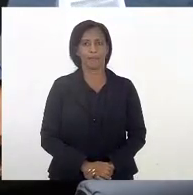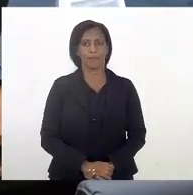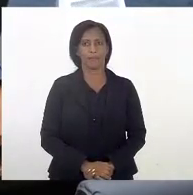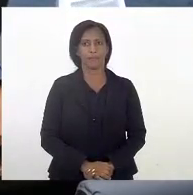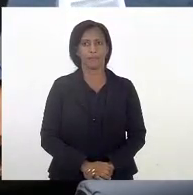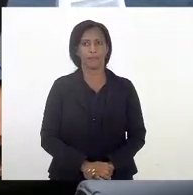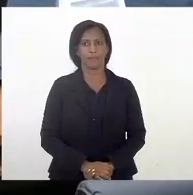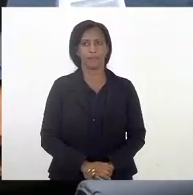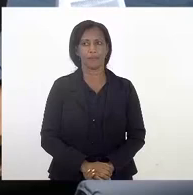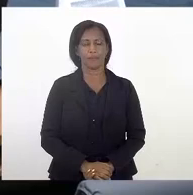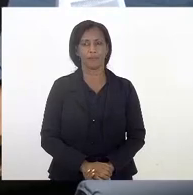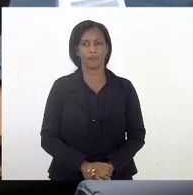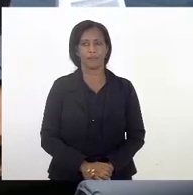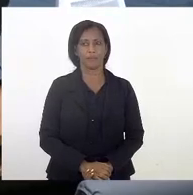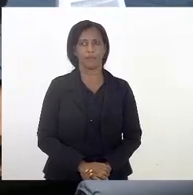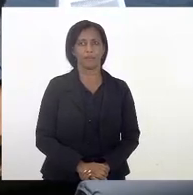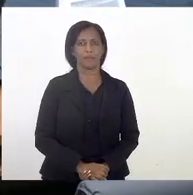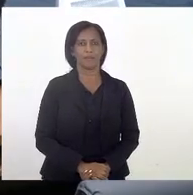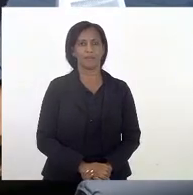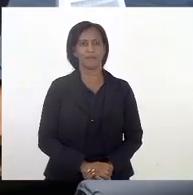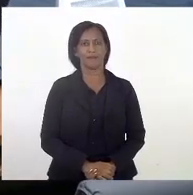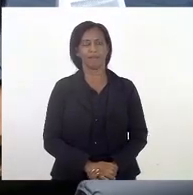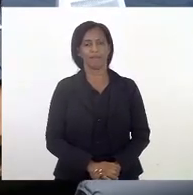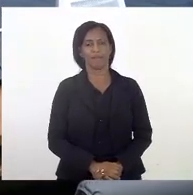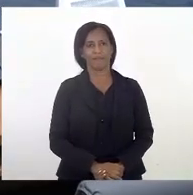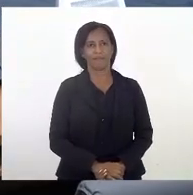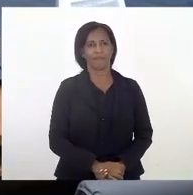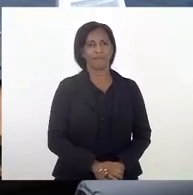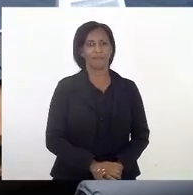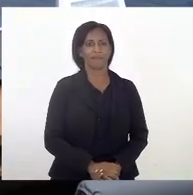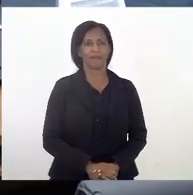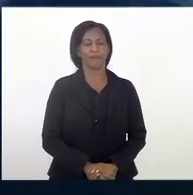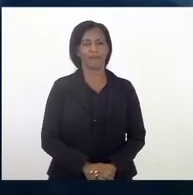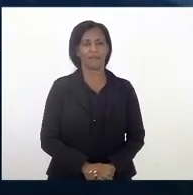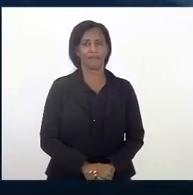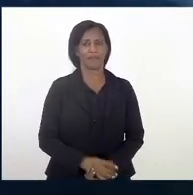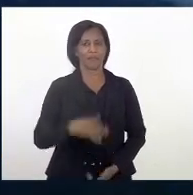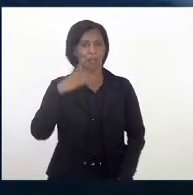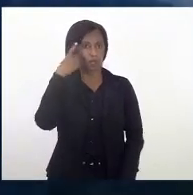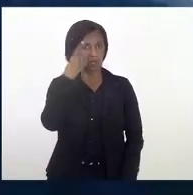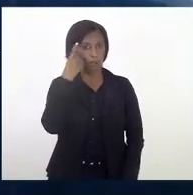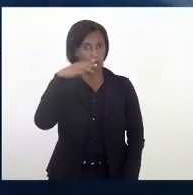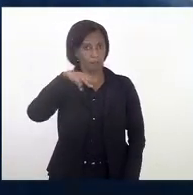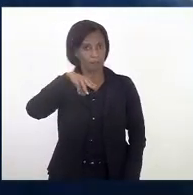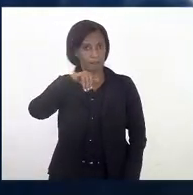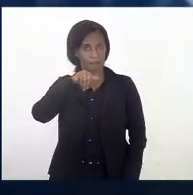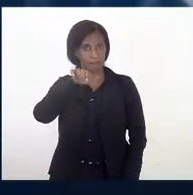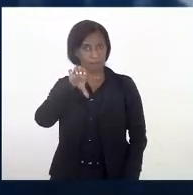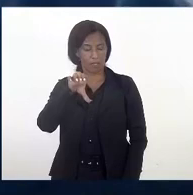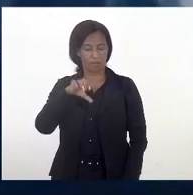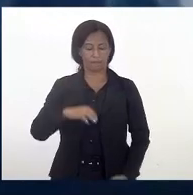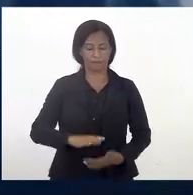e eu que vou dar aparecer por favor sou a presidente